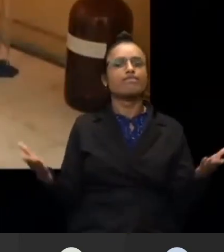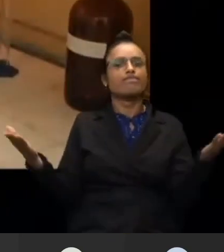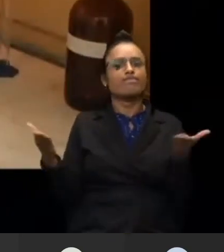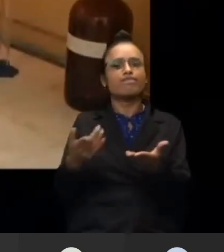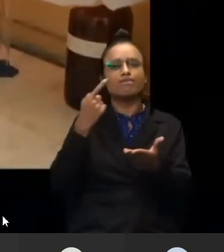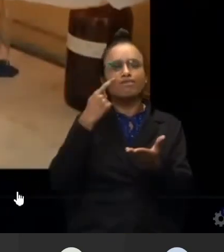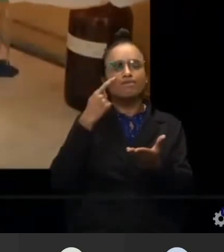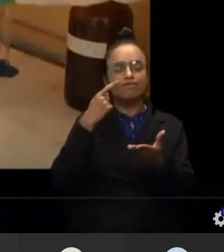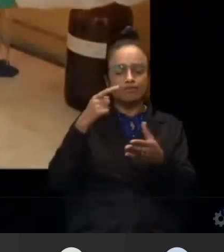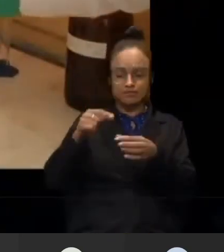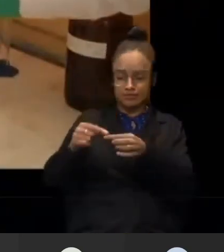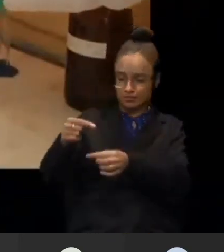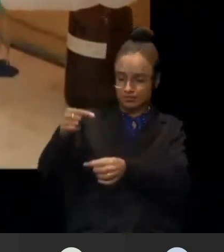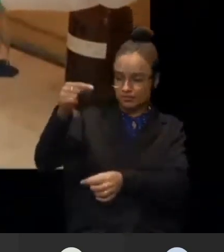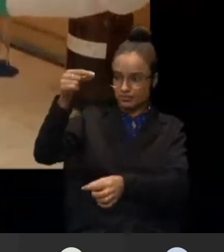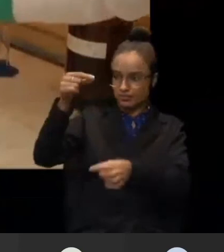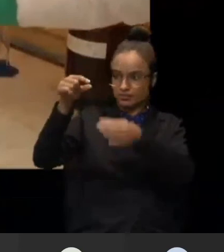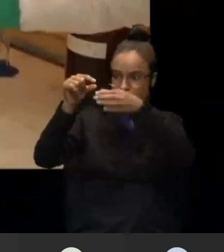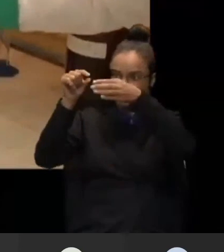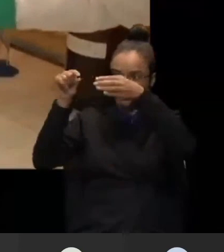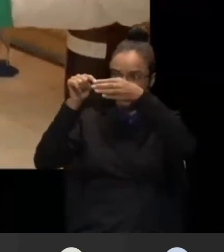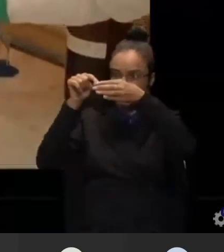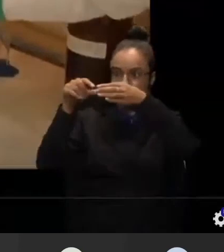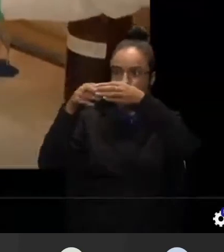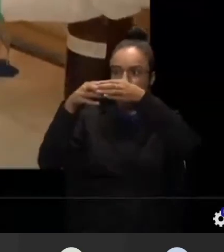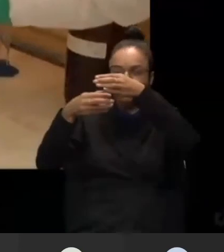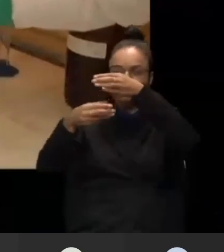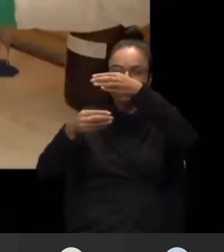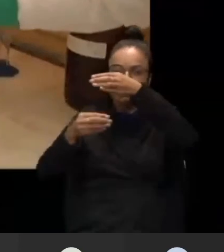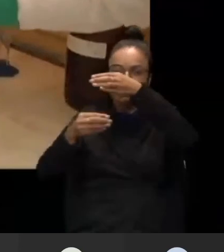Agora nós vamos colocar essa solução.